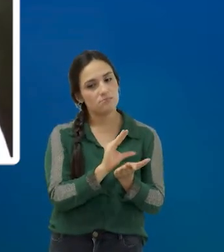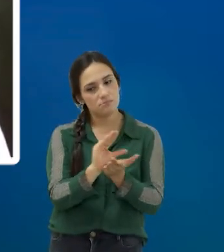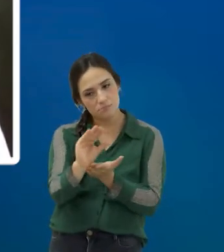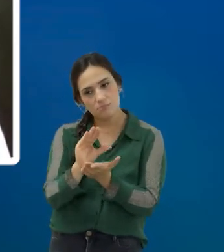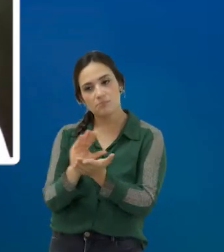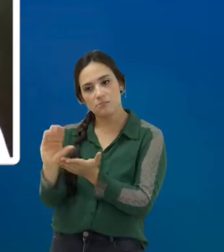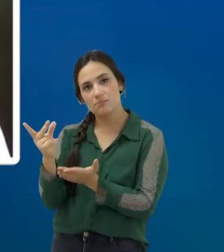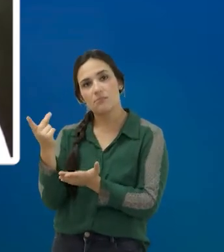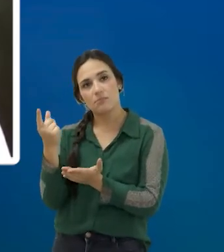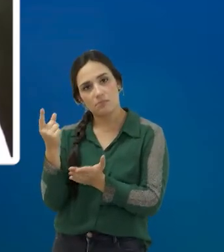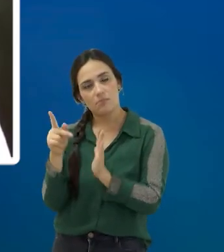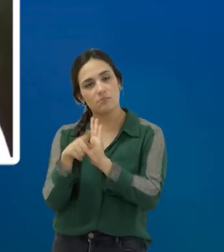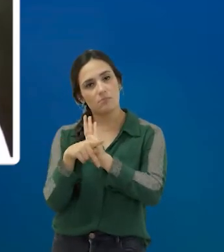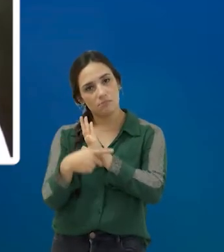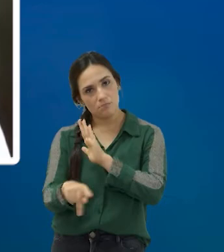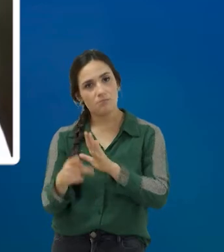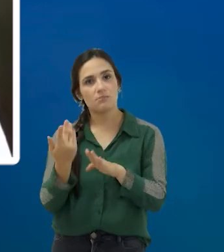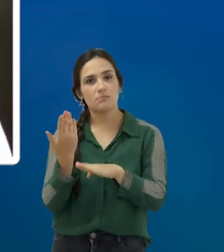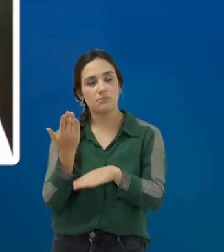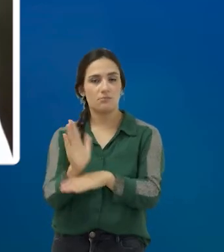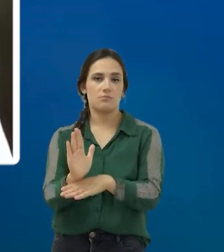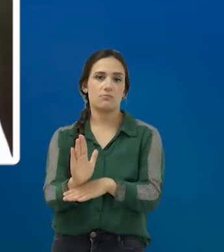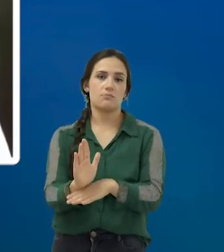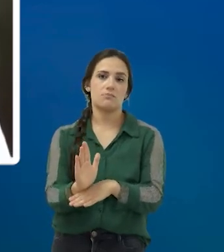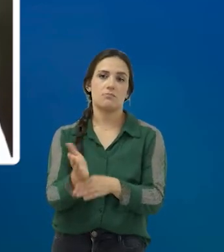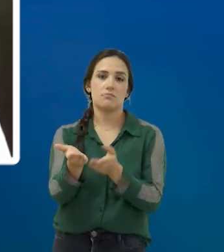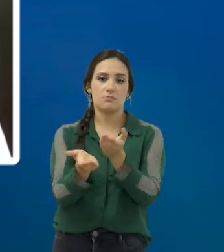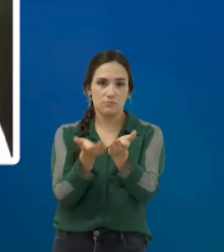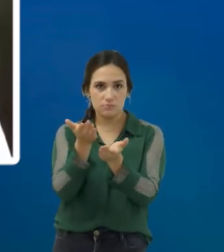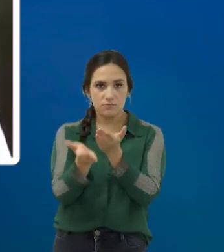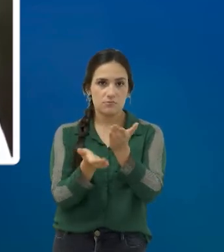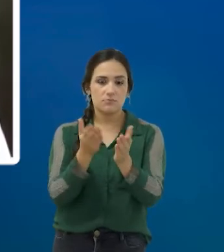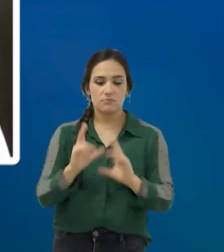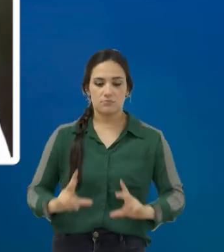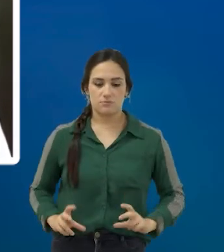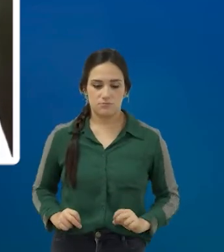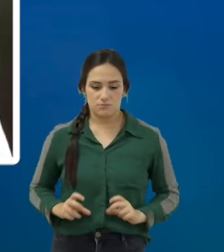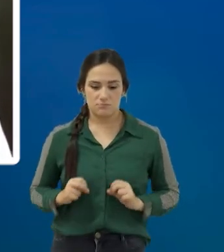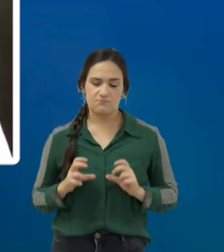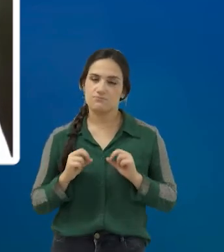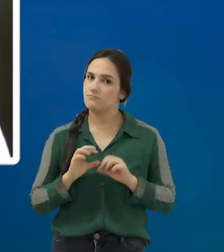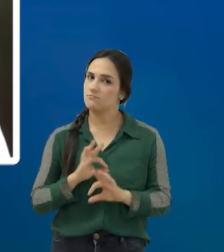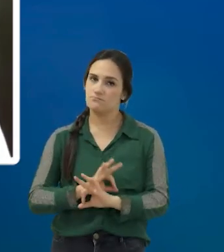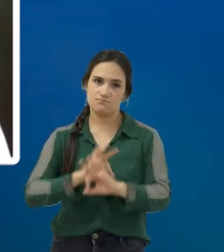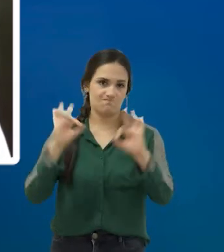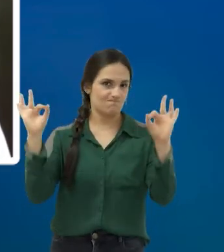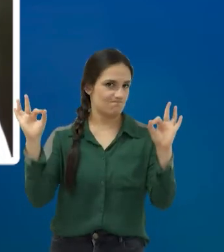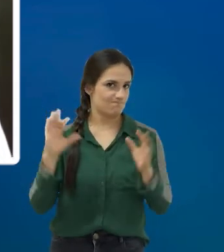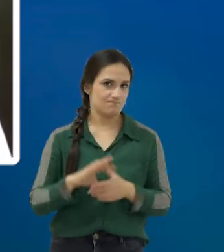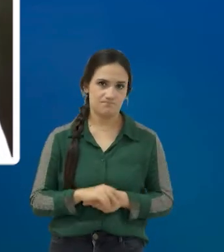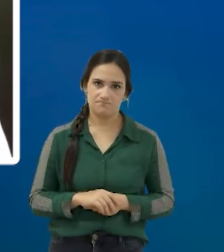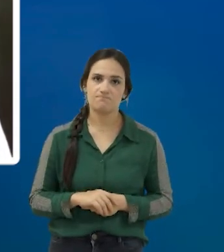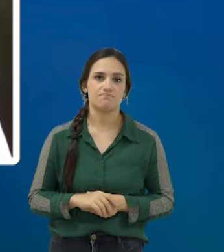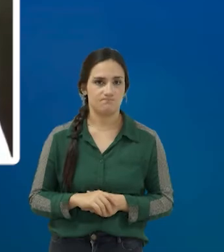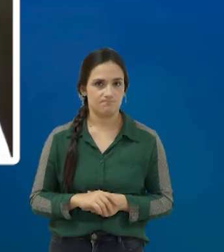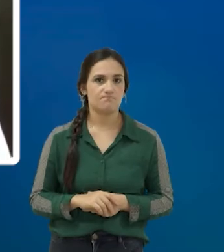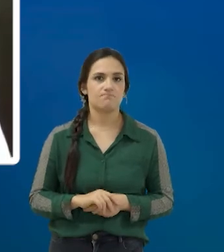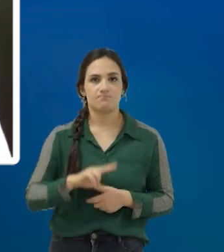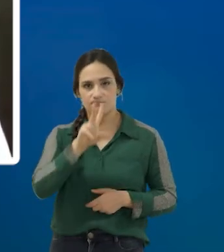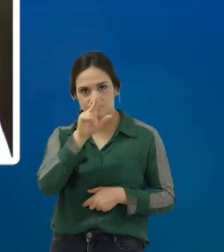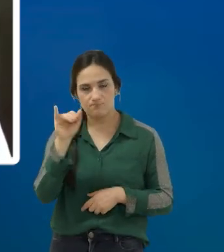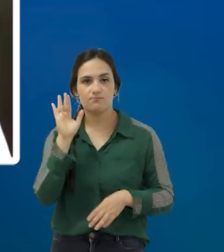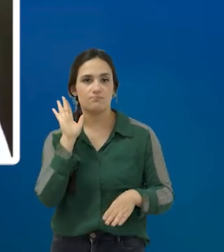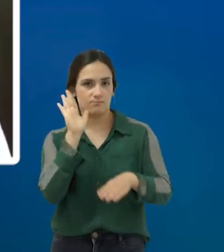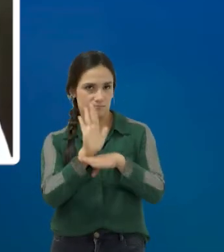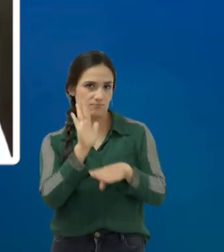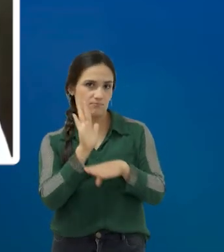puderem destinar emendas parlamentares específicas para o tratamento oncológico, então seria, assim,